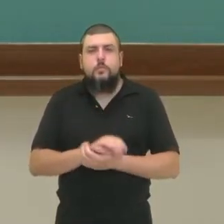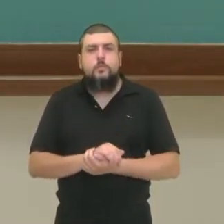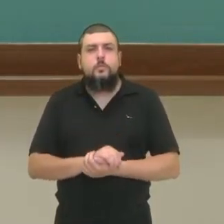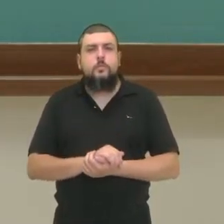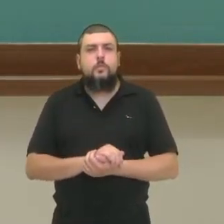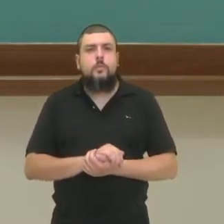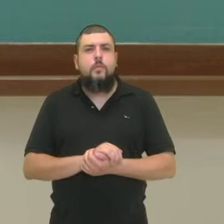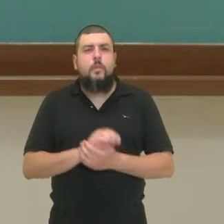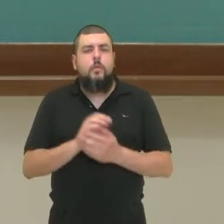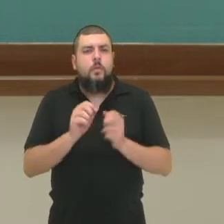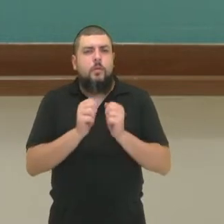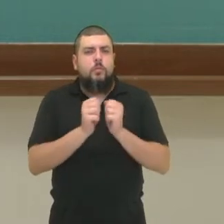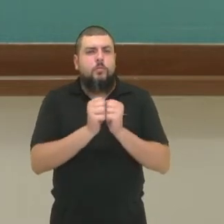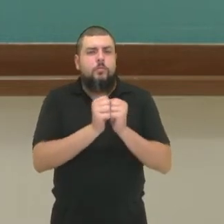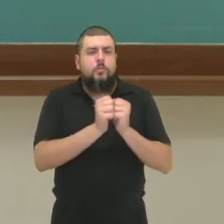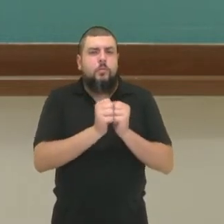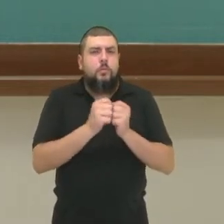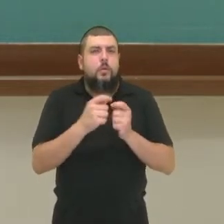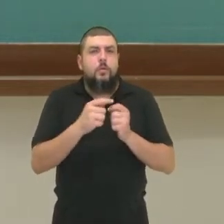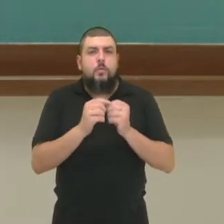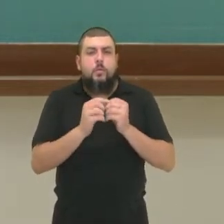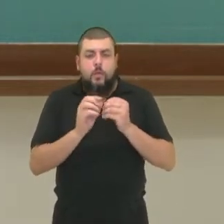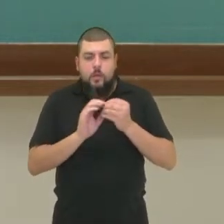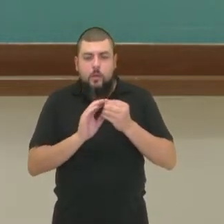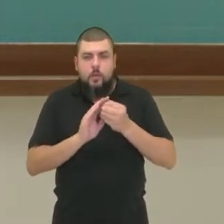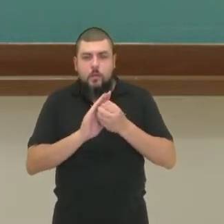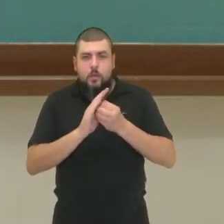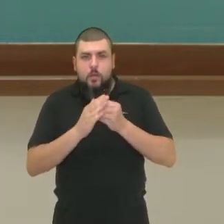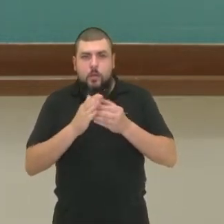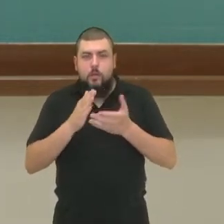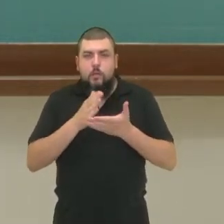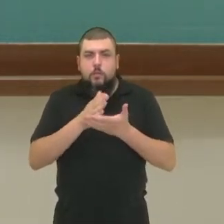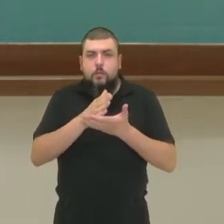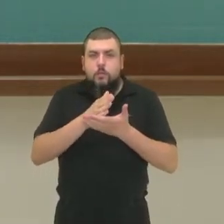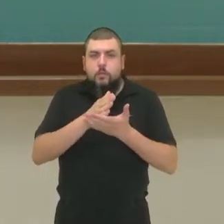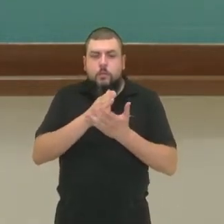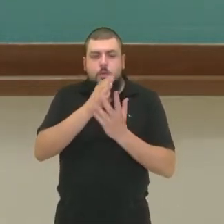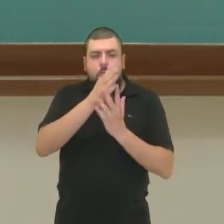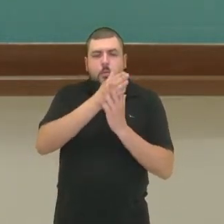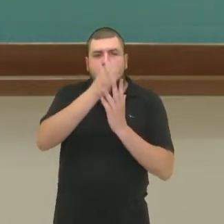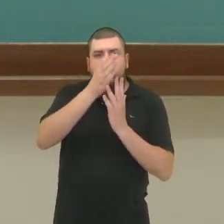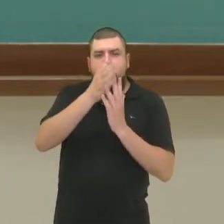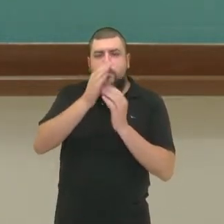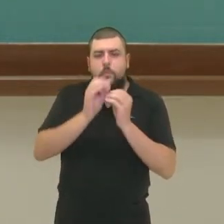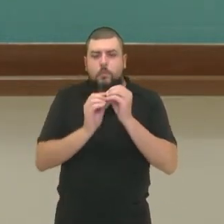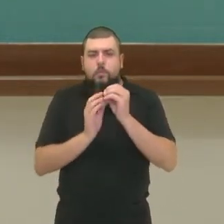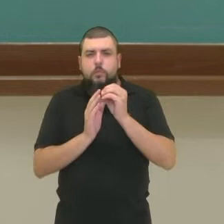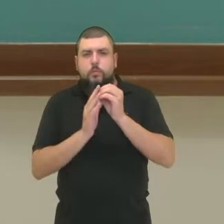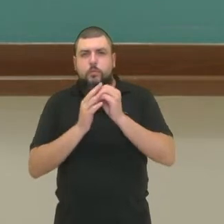ladinho da outra. Quase não tem substâncias entre as células, né?